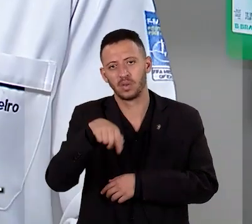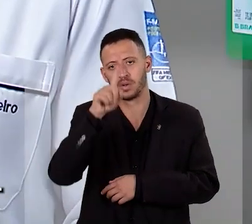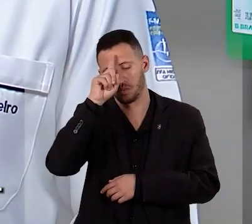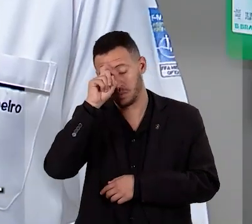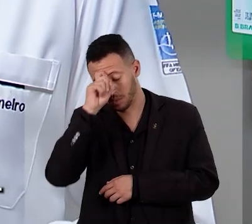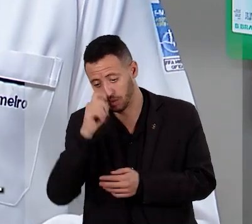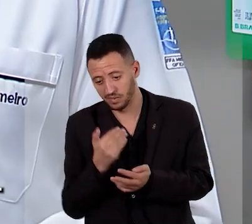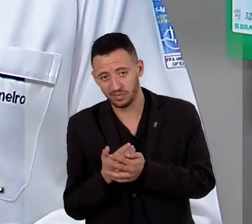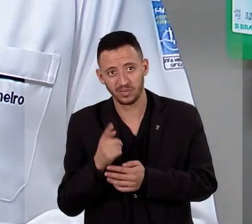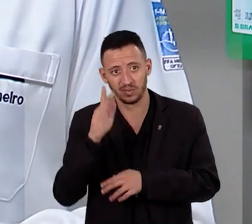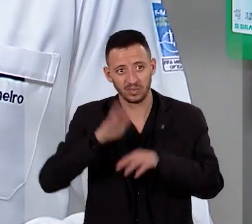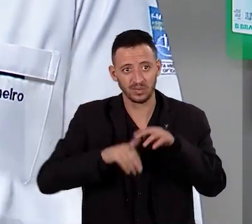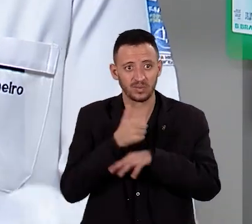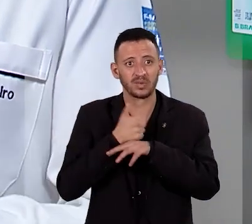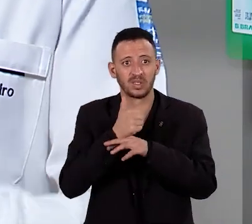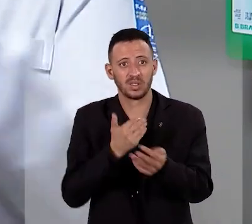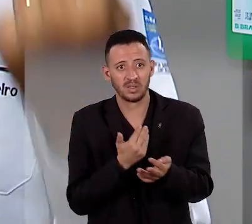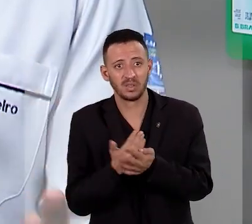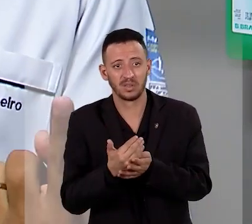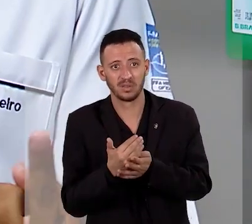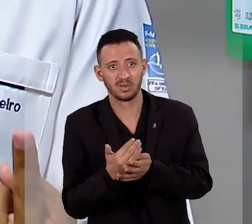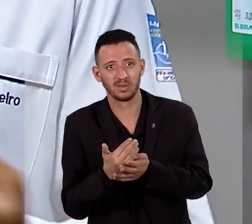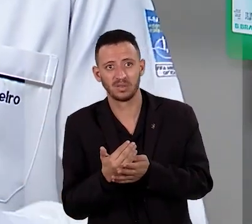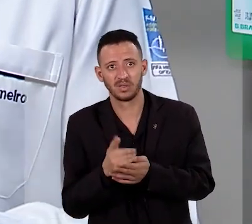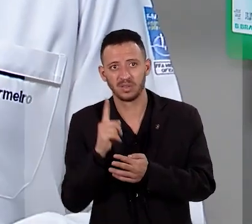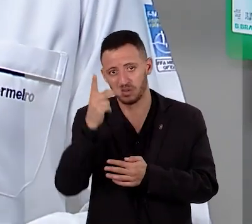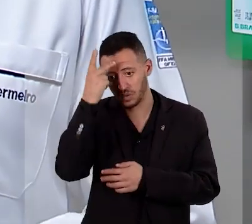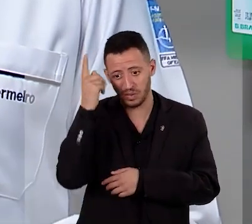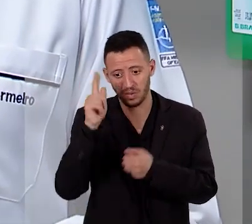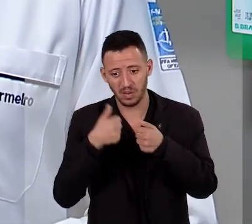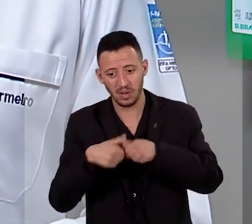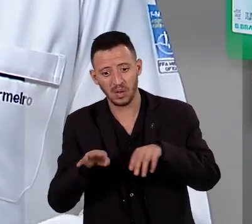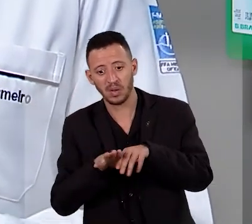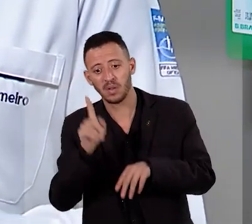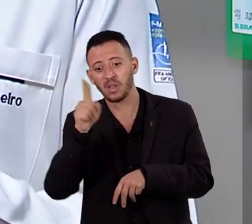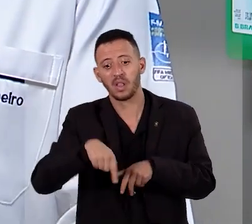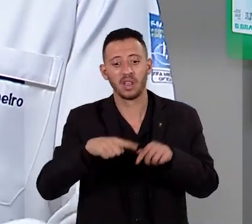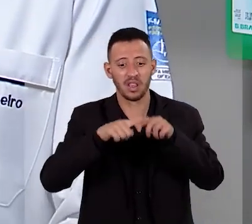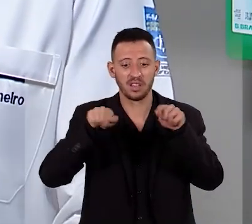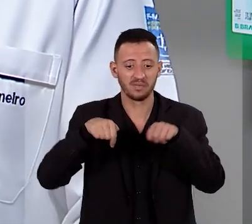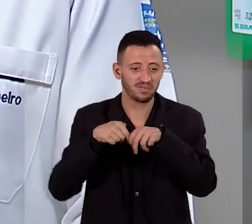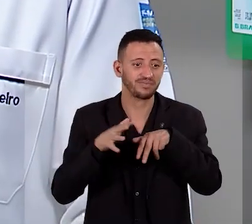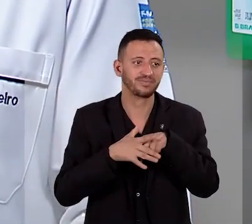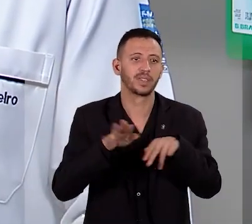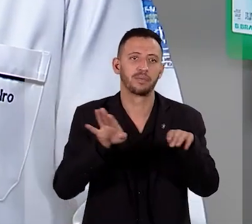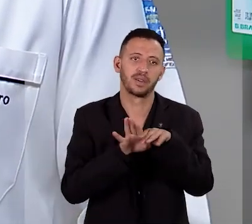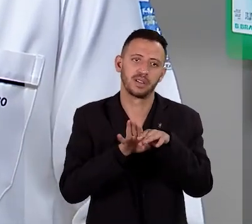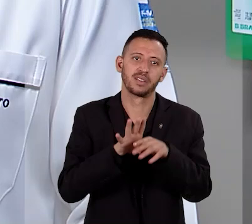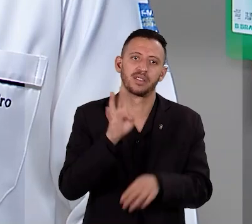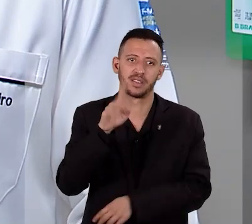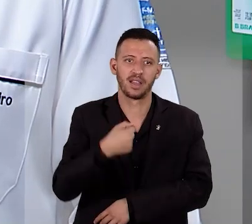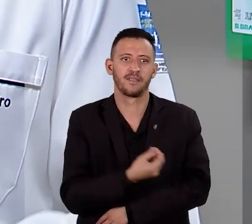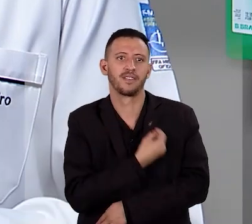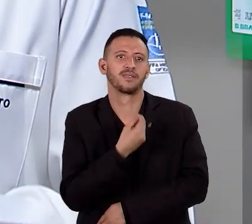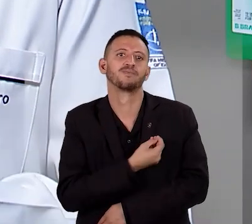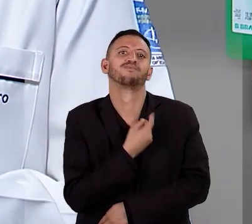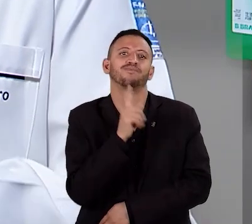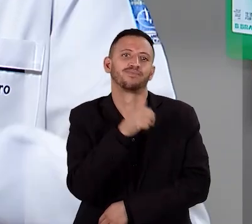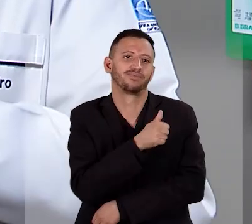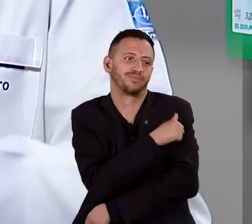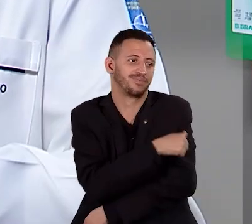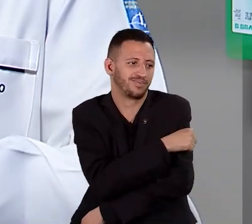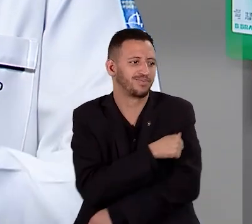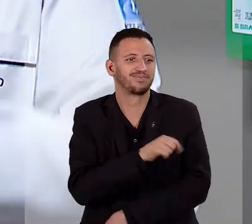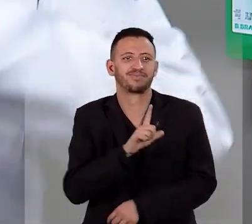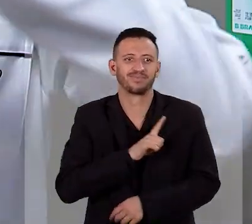entrada e saída do hospital. Então é o profissional que está lá no início, e não só do hospital, nem só do paciente doente, mas da vida. A